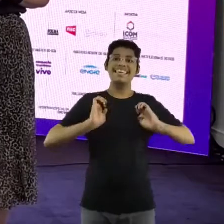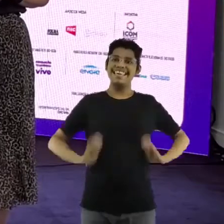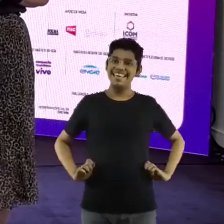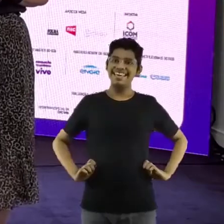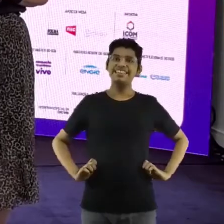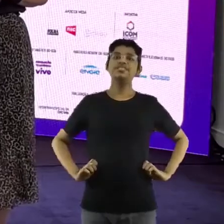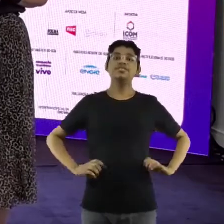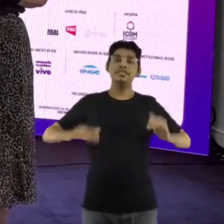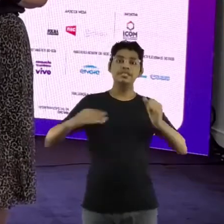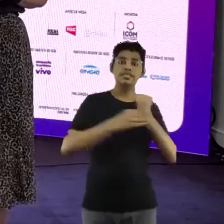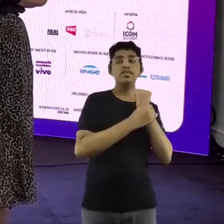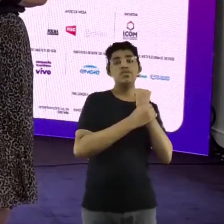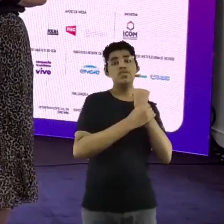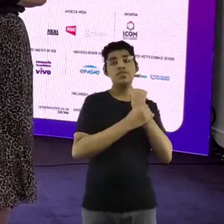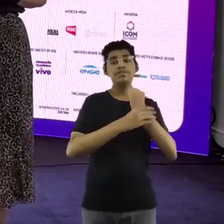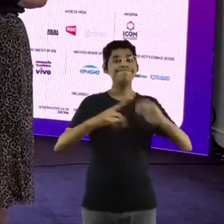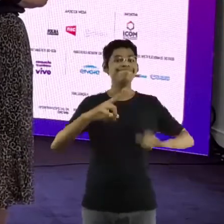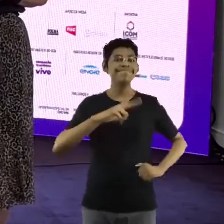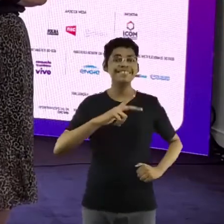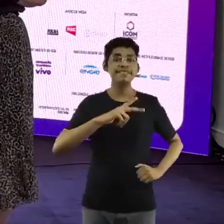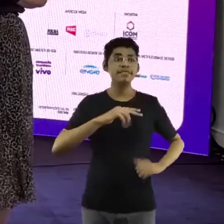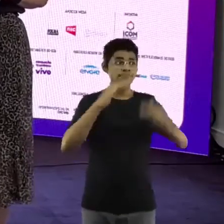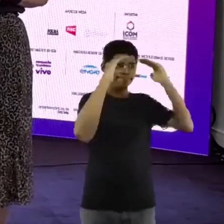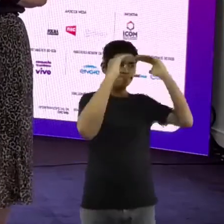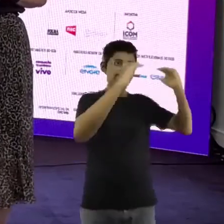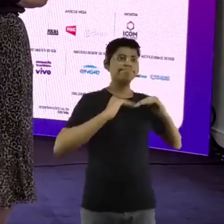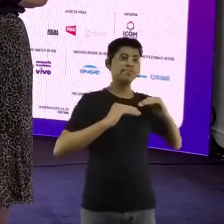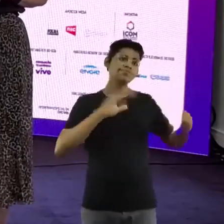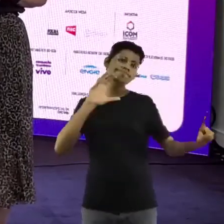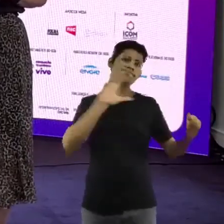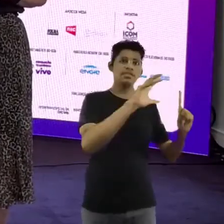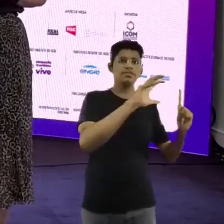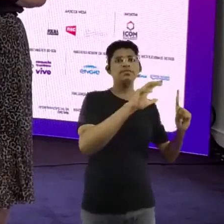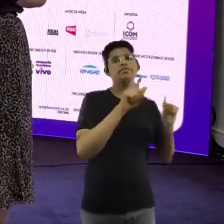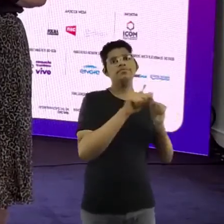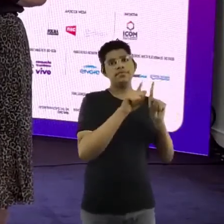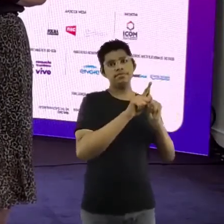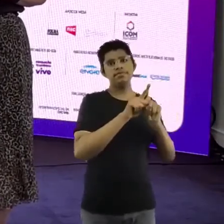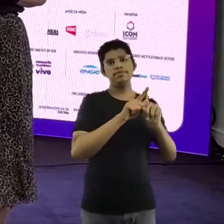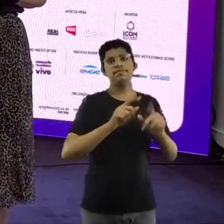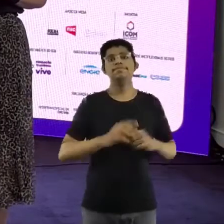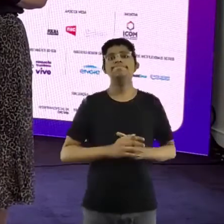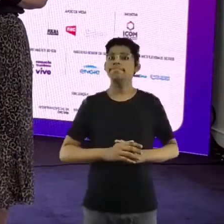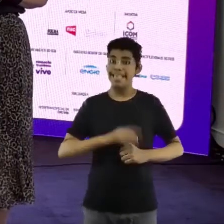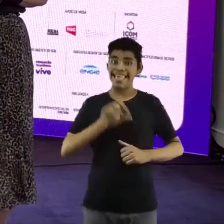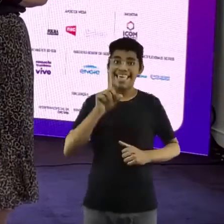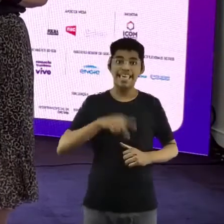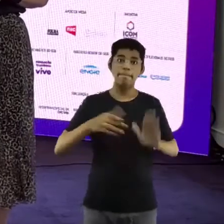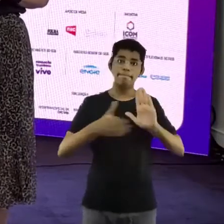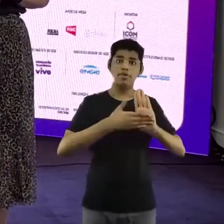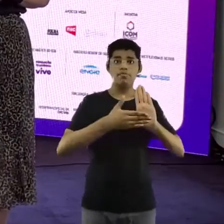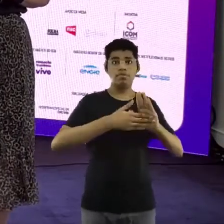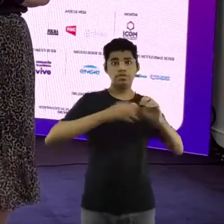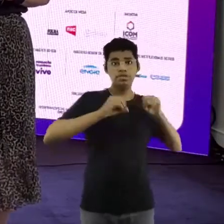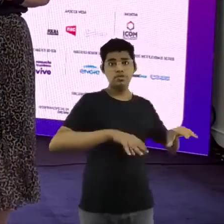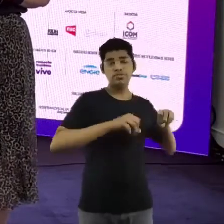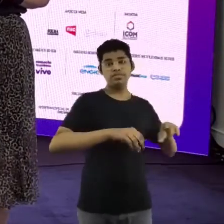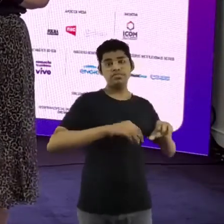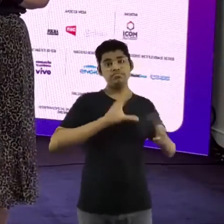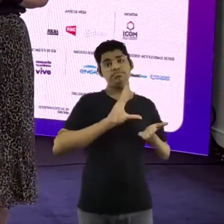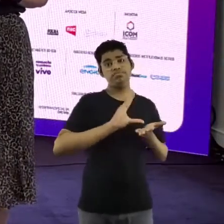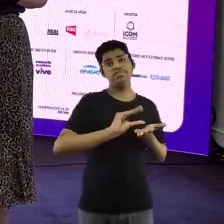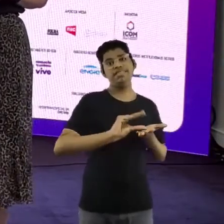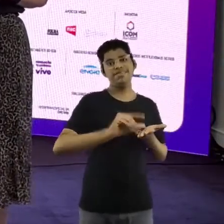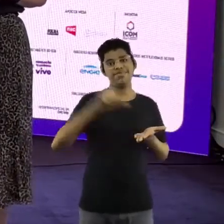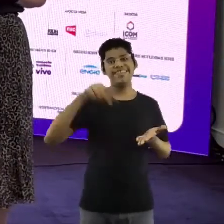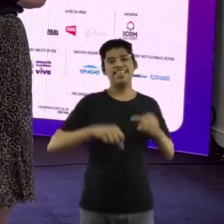com respeito e com impacto. Isso é a educação em dados do SGB. Ela é diferente de uma